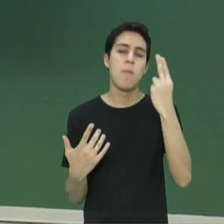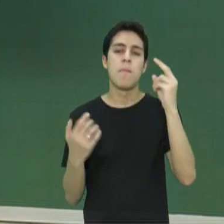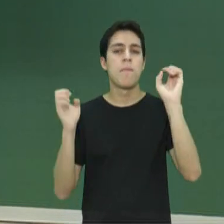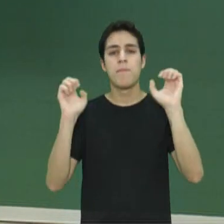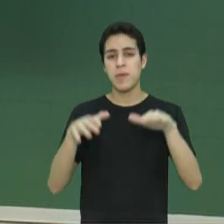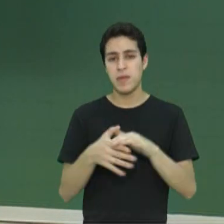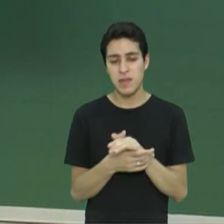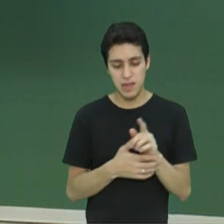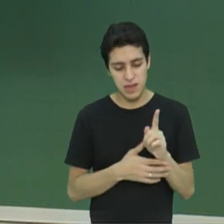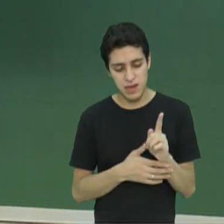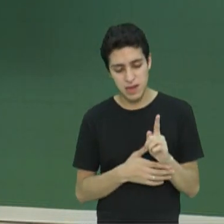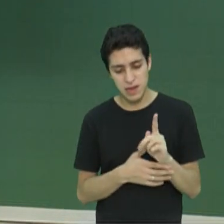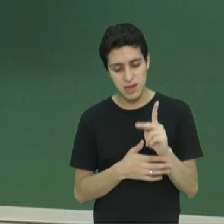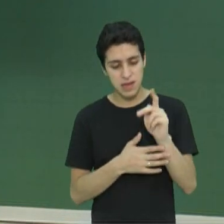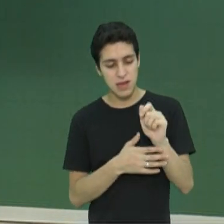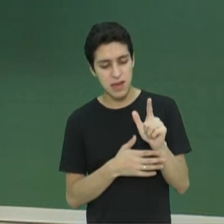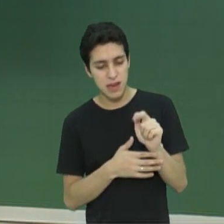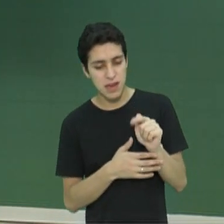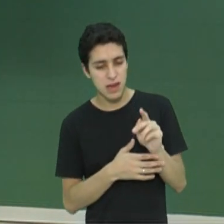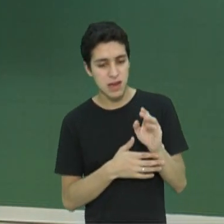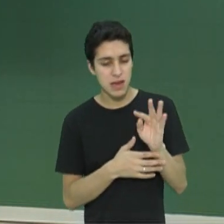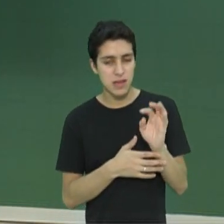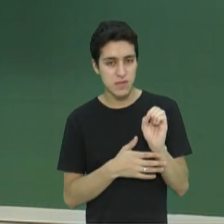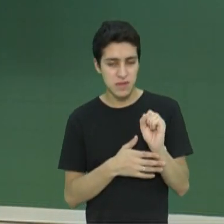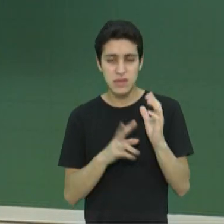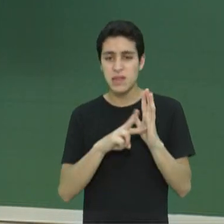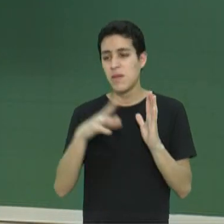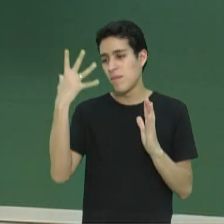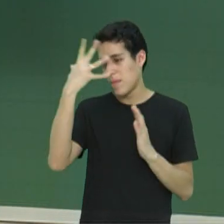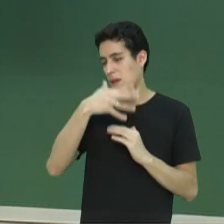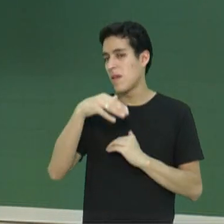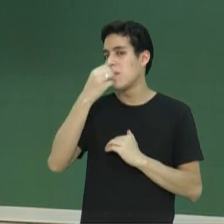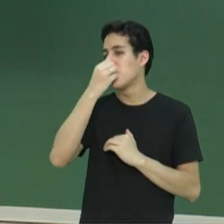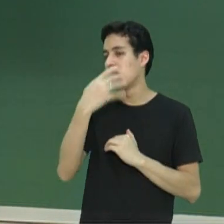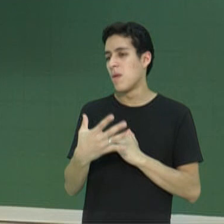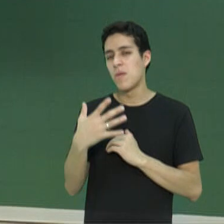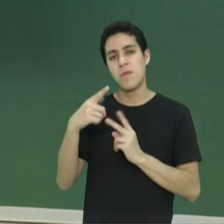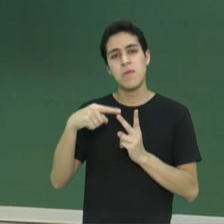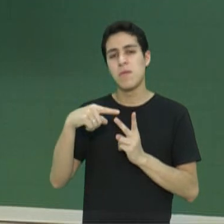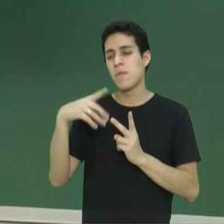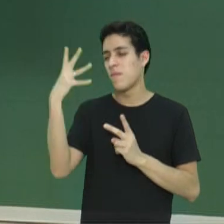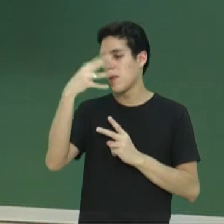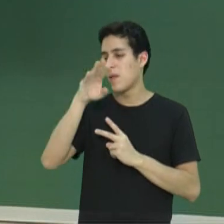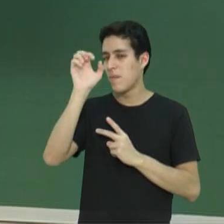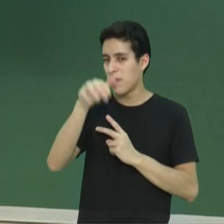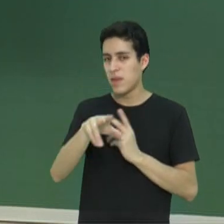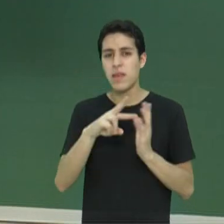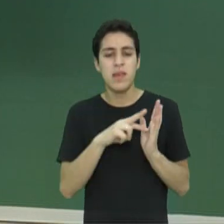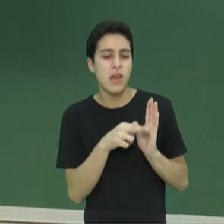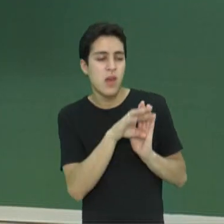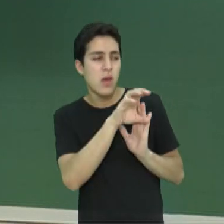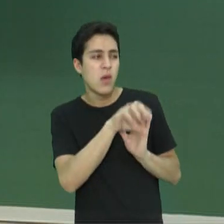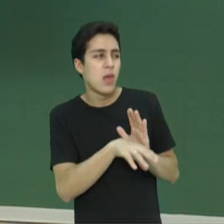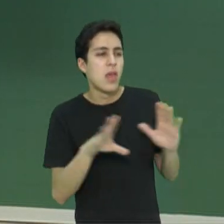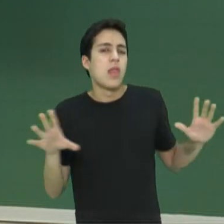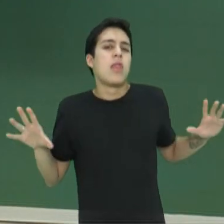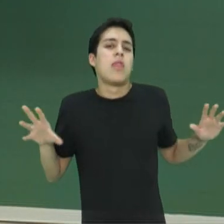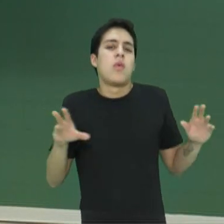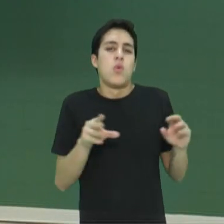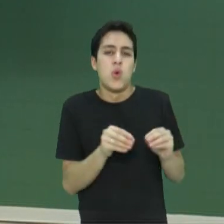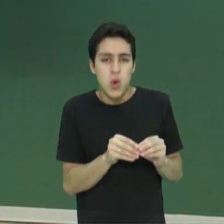o kalagatos, o belo bem, ou o bom e belo, é esse conceito que